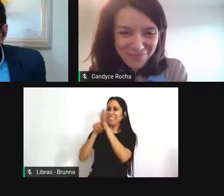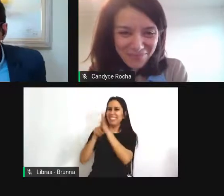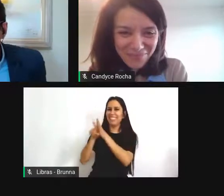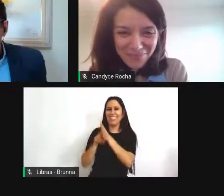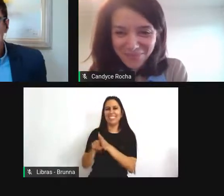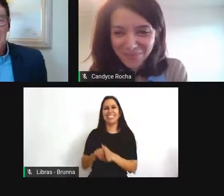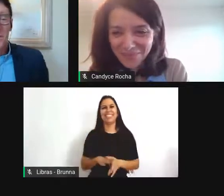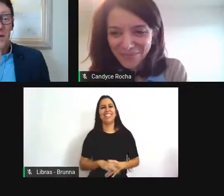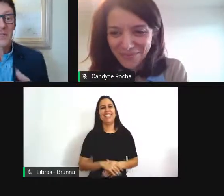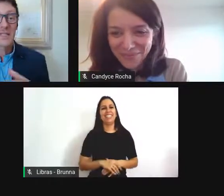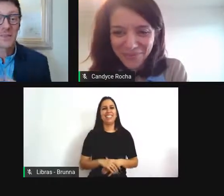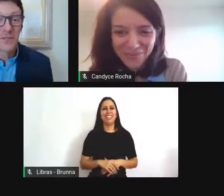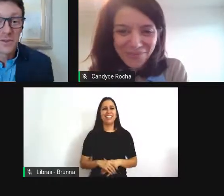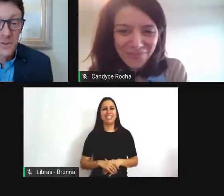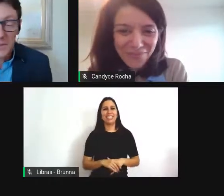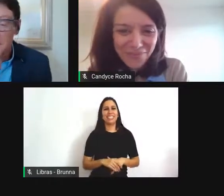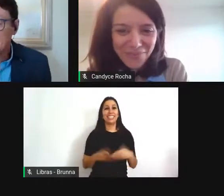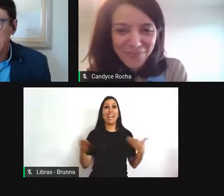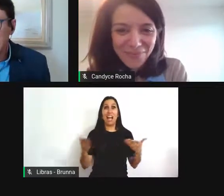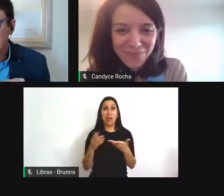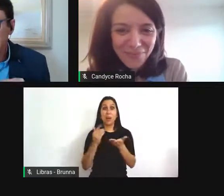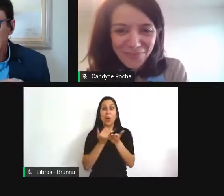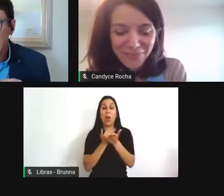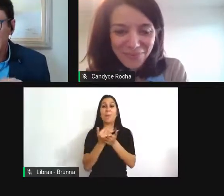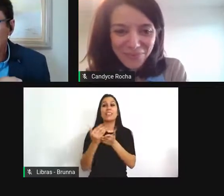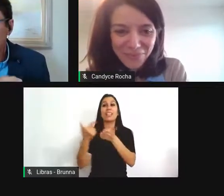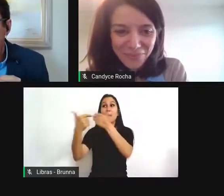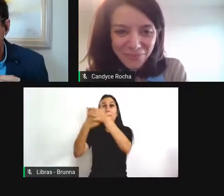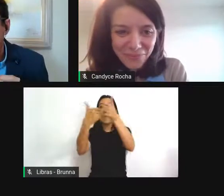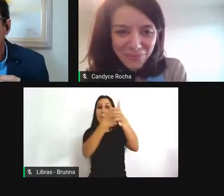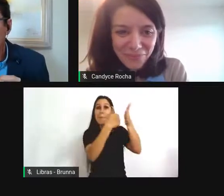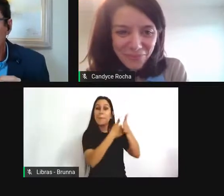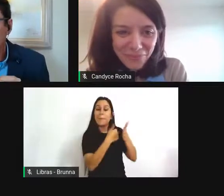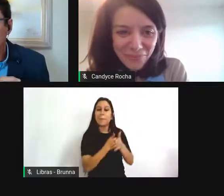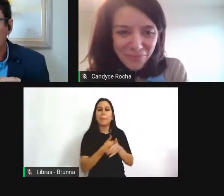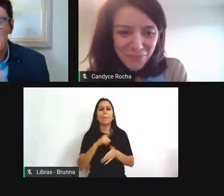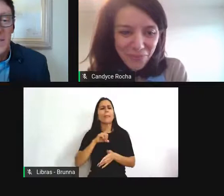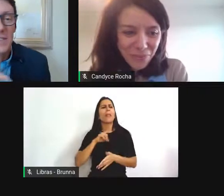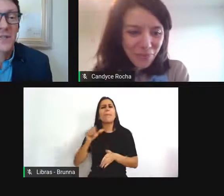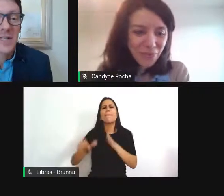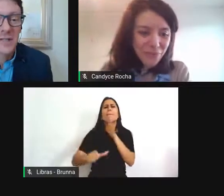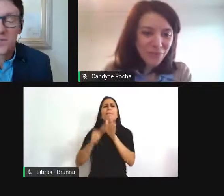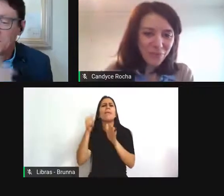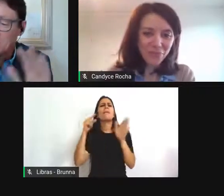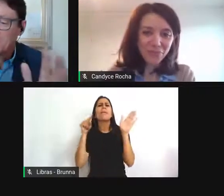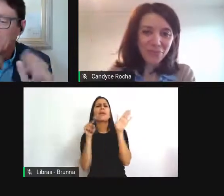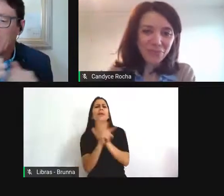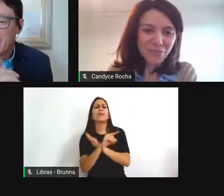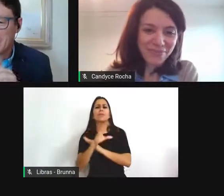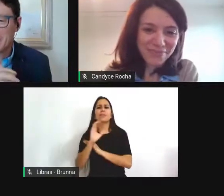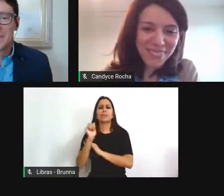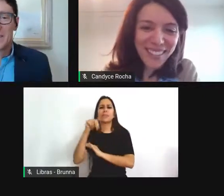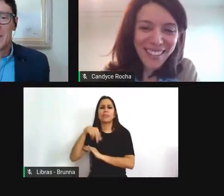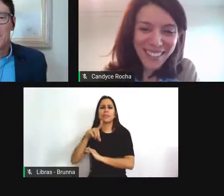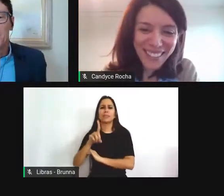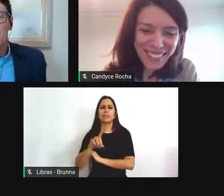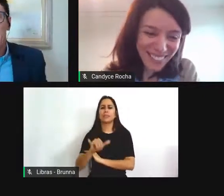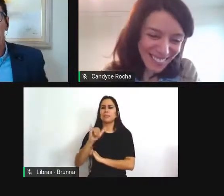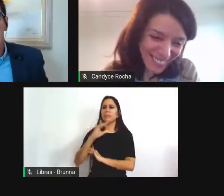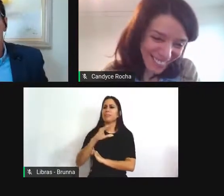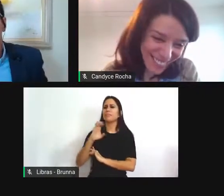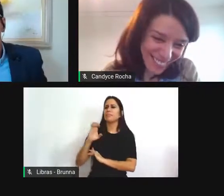E vamos, então, iniciar uma rodada de perguntas, né? Tem uma pergunta aqui, primeira para Candice. Candice, está no horário do avião? Não, não é essa,